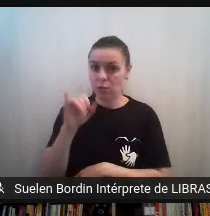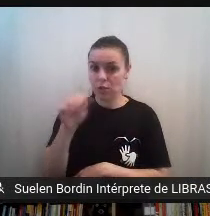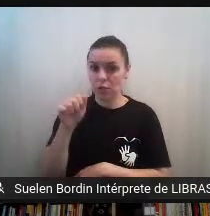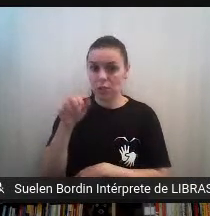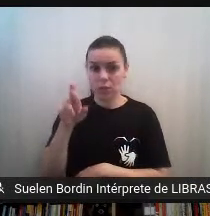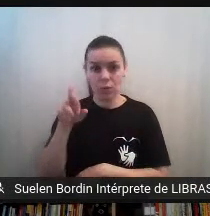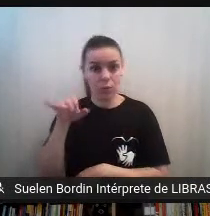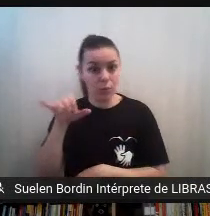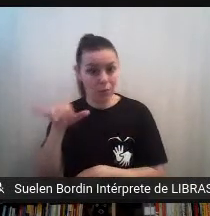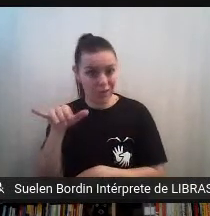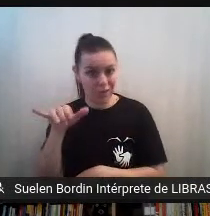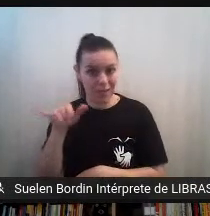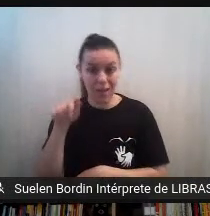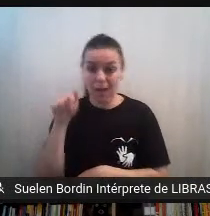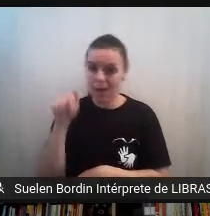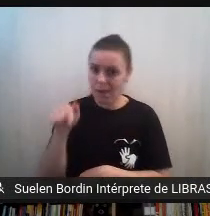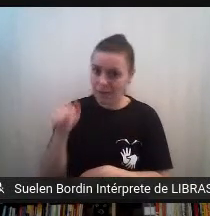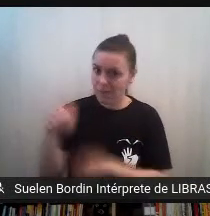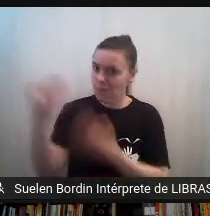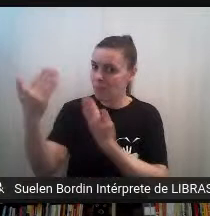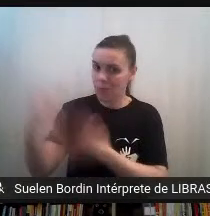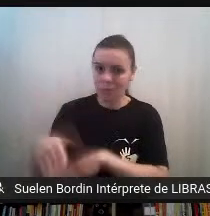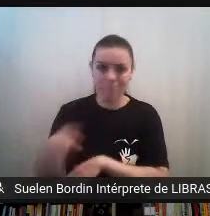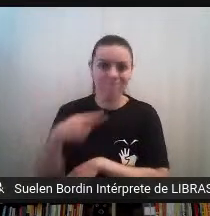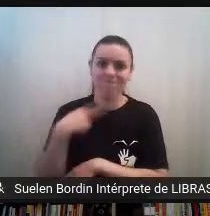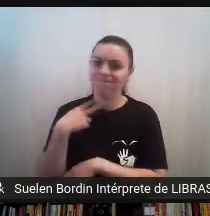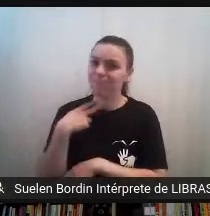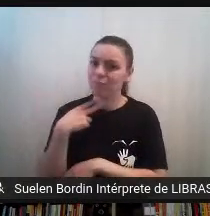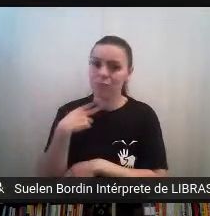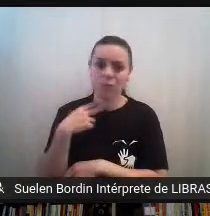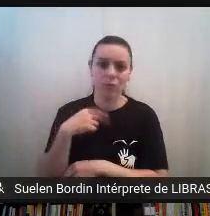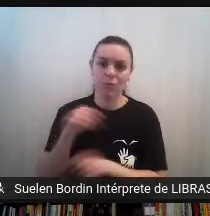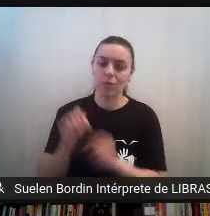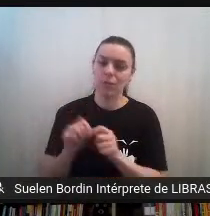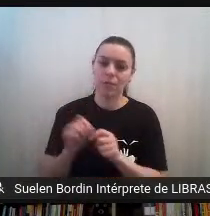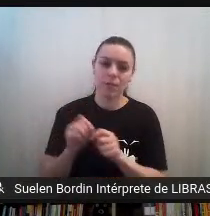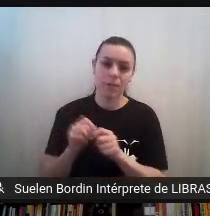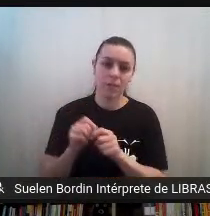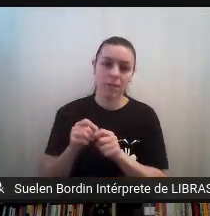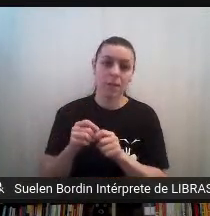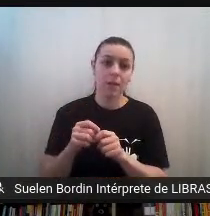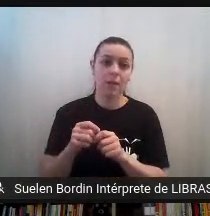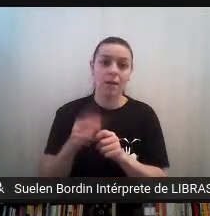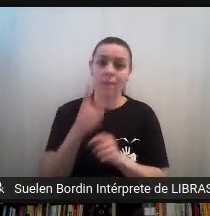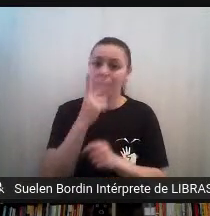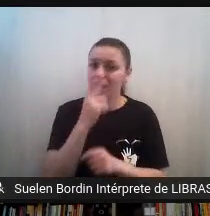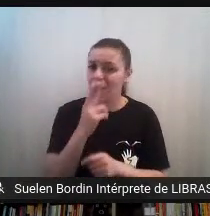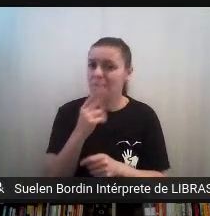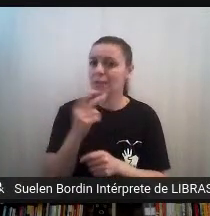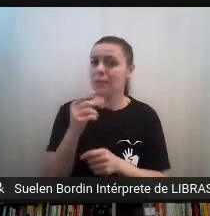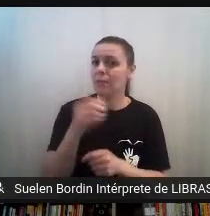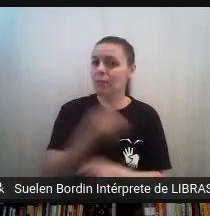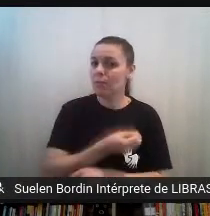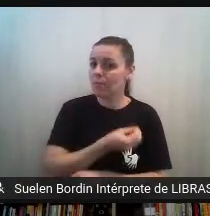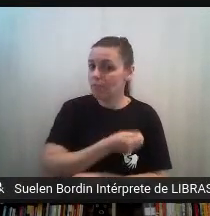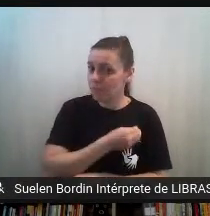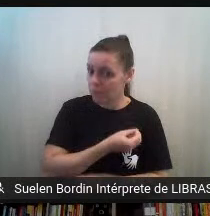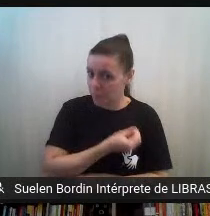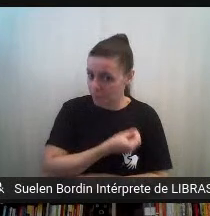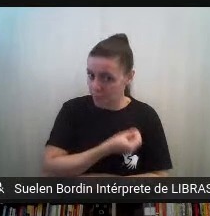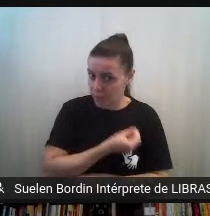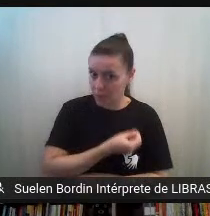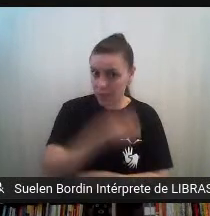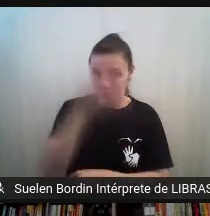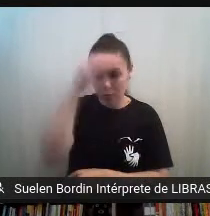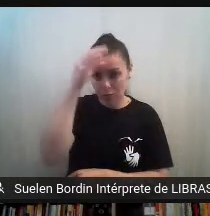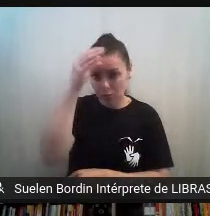Essa, na verdade, eu não pude fazer, mesmo morando em Curitiba, é ofertado poucas vezes durante o ano,